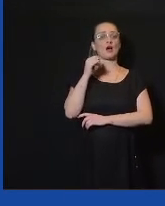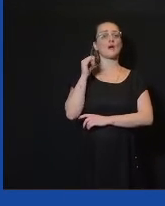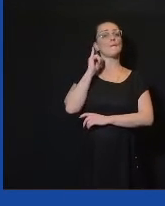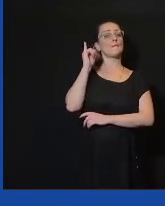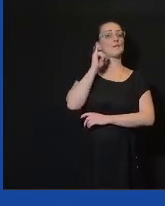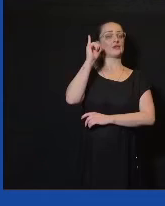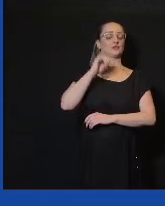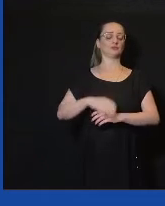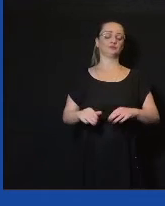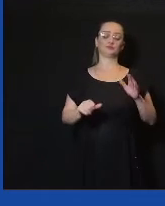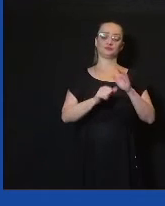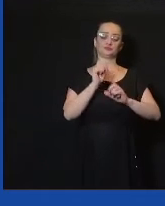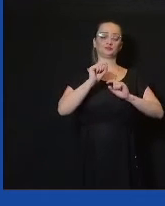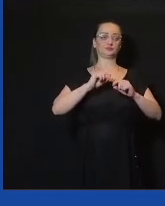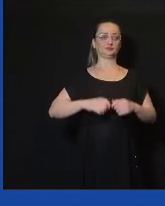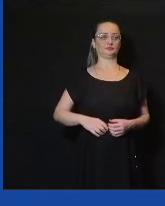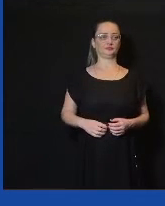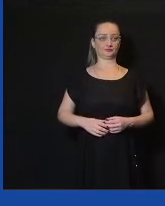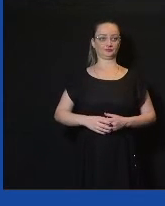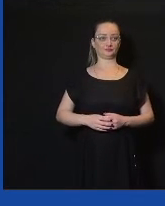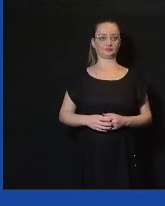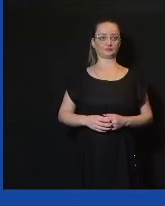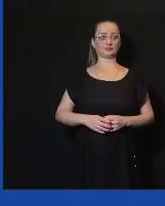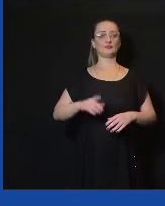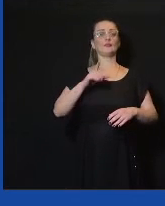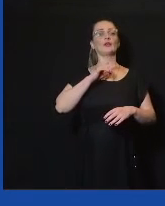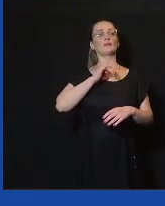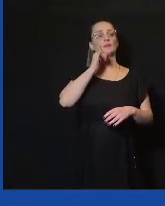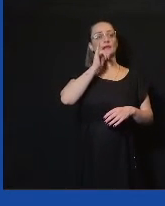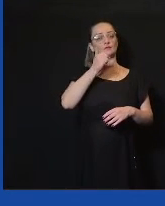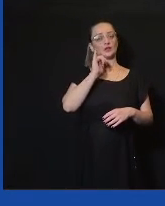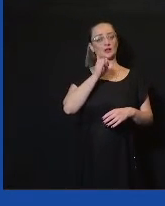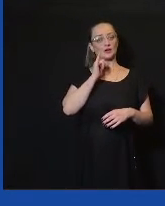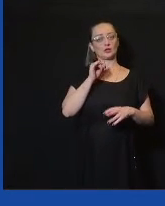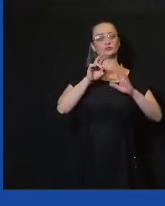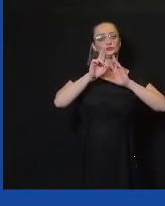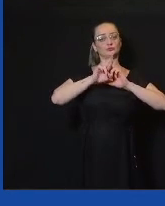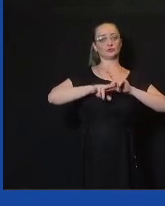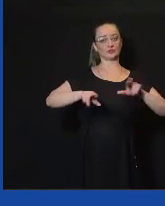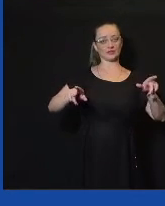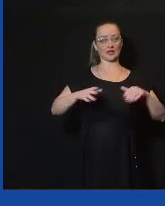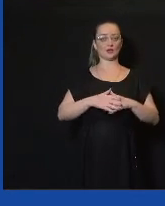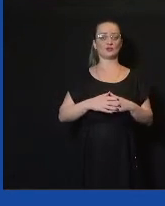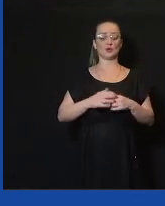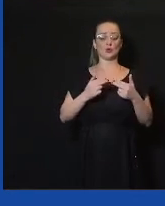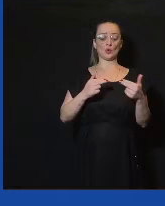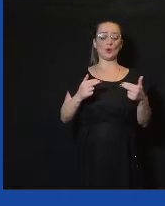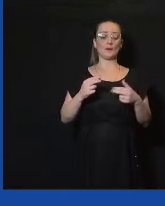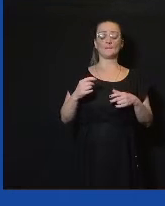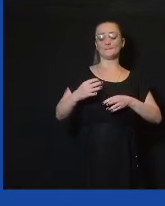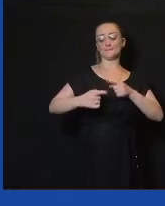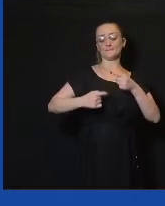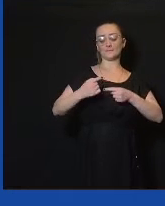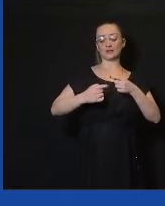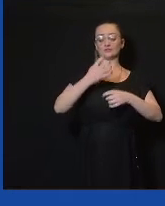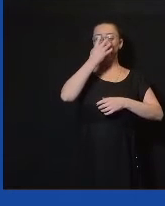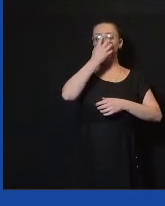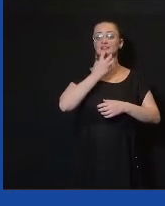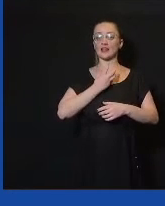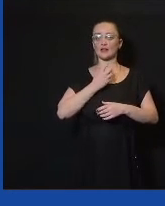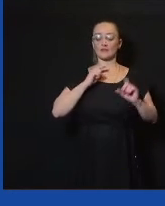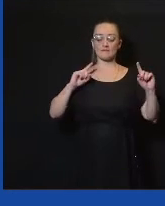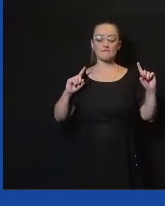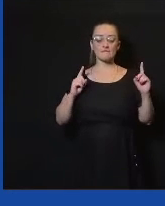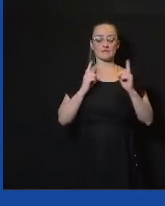A primeira delas é que está se falando ali de diversidade e de questões políticas seríssimas, de enfrentamento de um problema